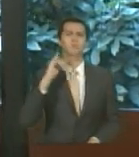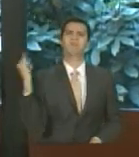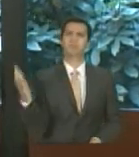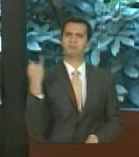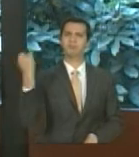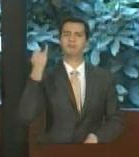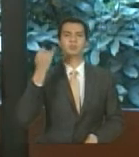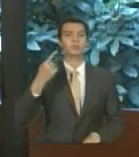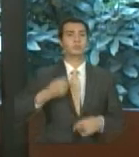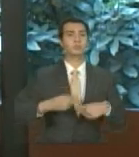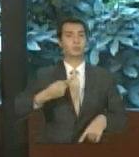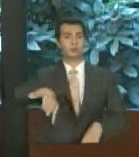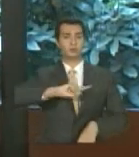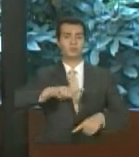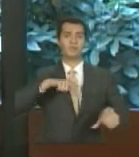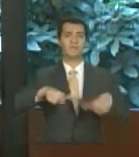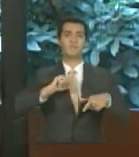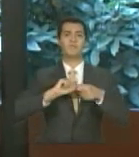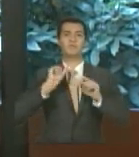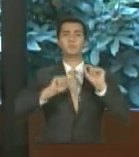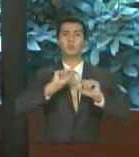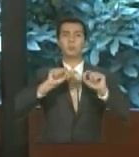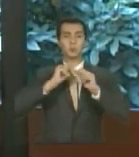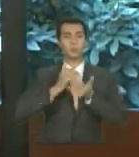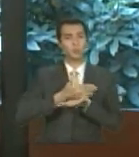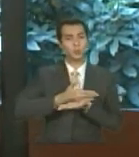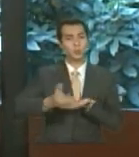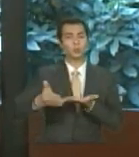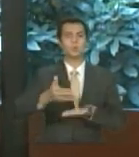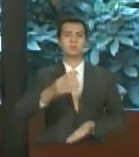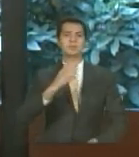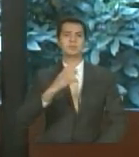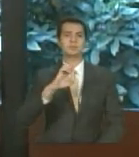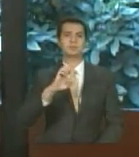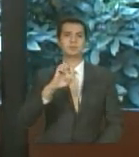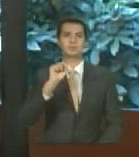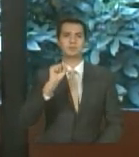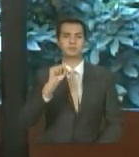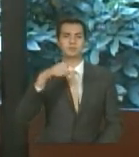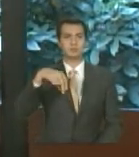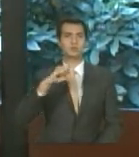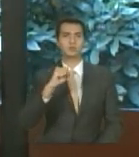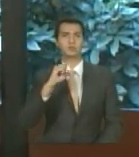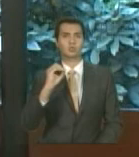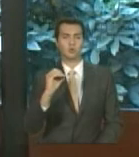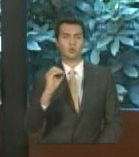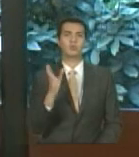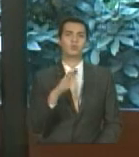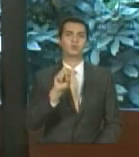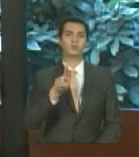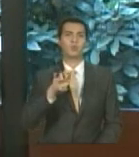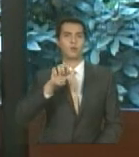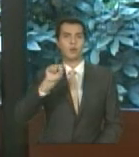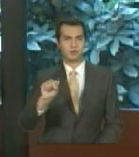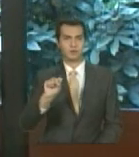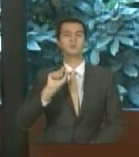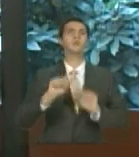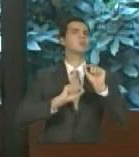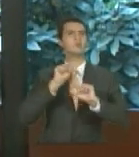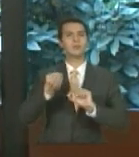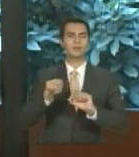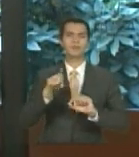SUAS, essa estratégia de monitoramento que a cada ano tem nos dado maiores subsídios para avançar